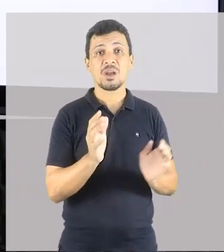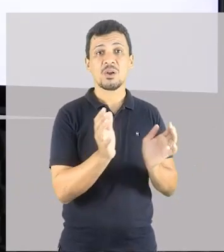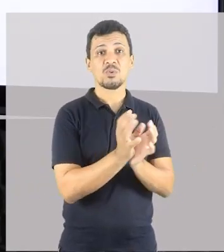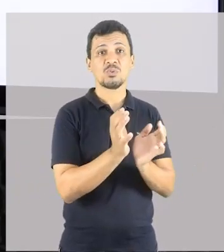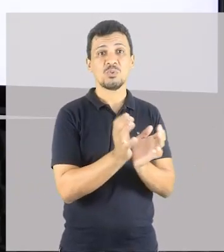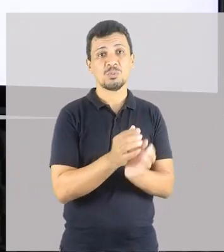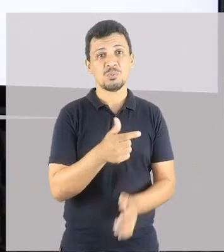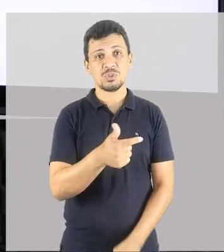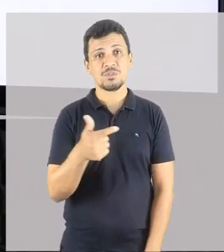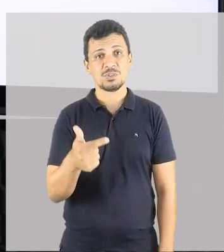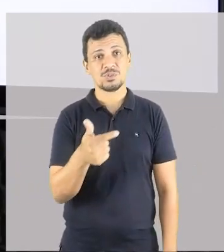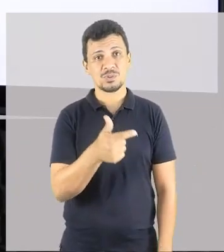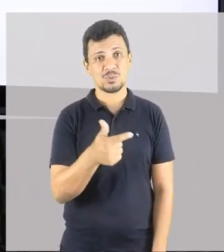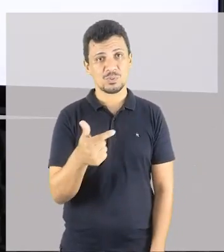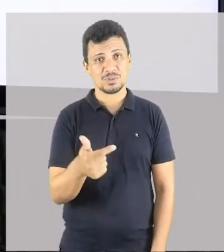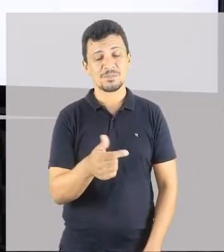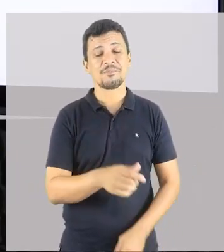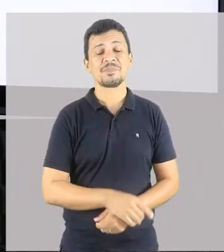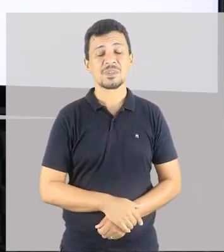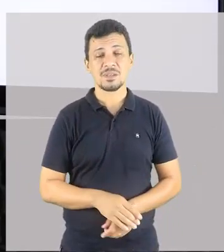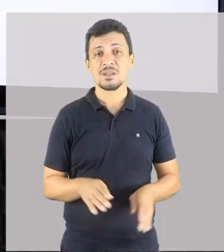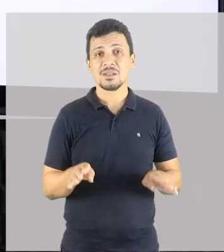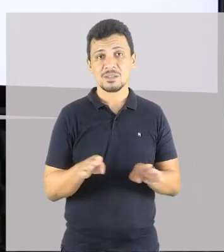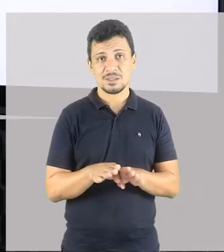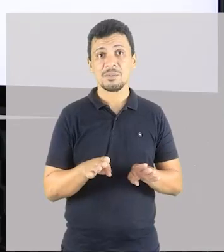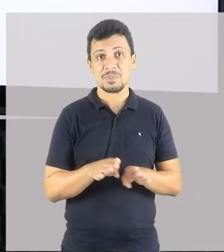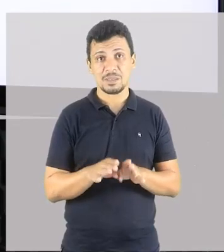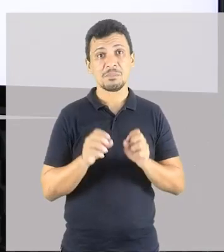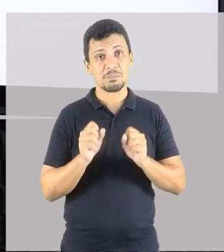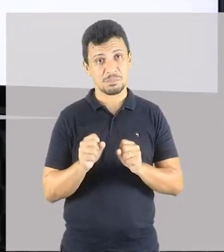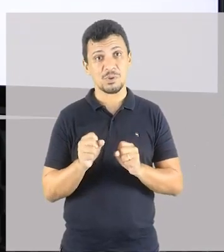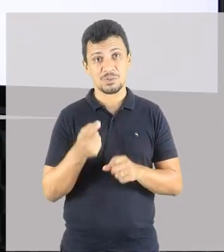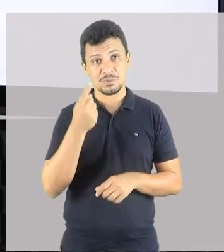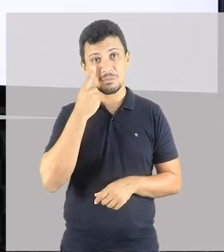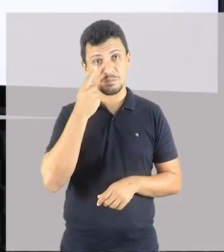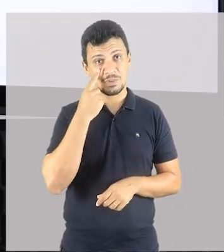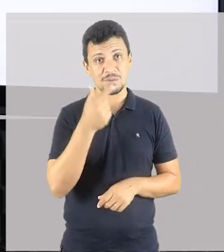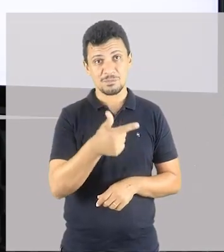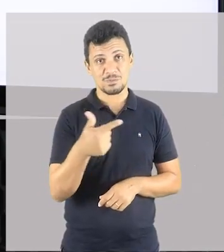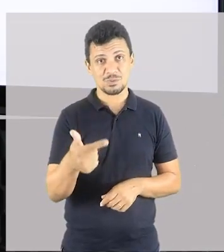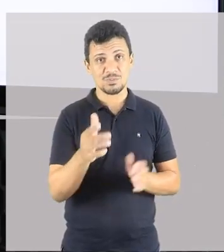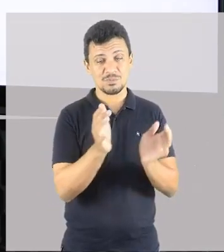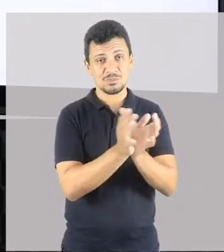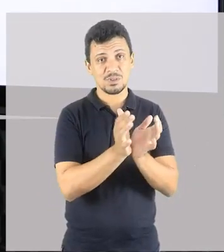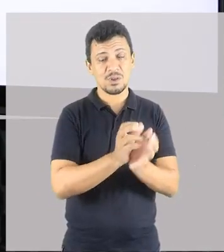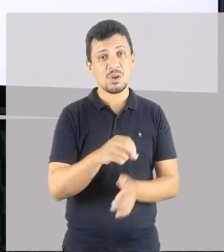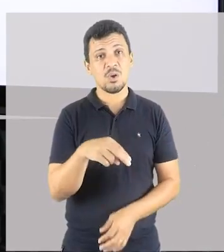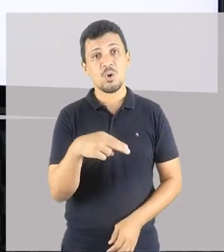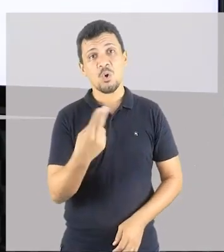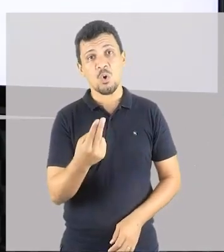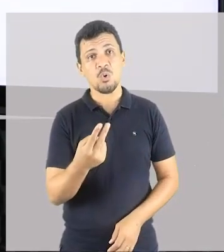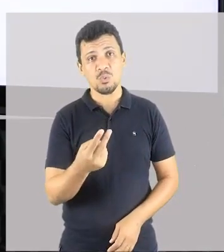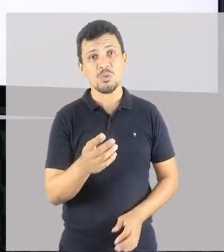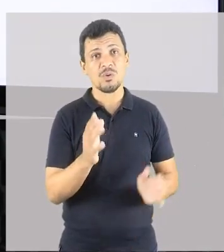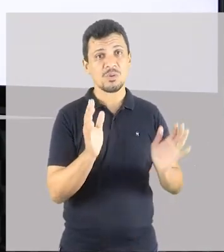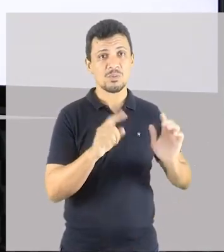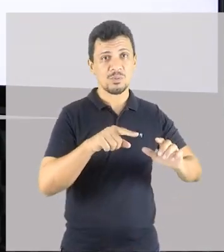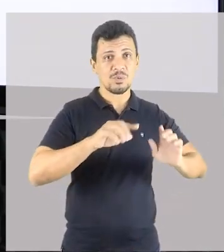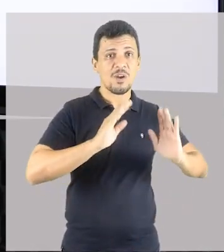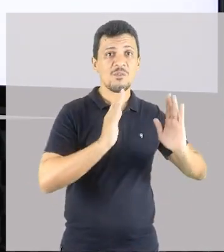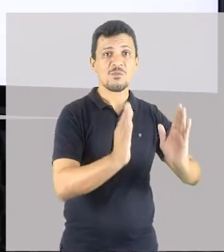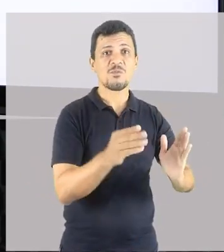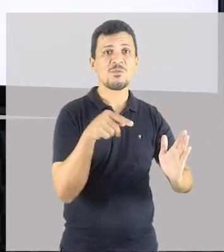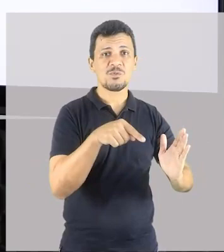de 22, certo? Pode ser também, pode aparecer com esse nome, ou então também denominada como fase heróica,